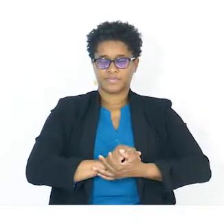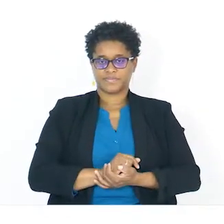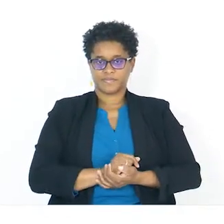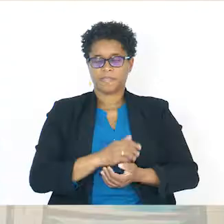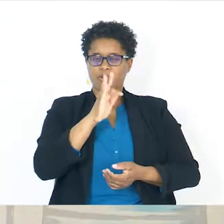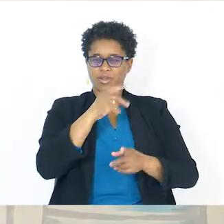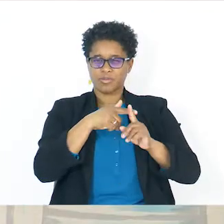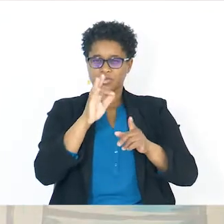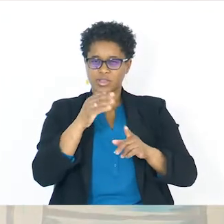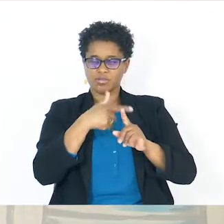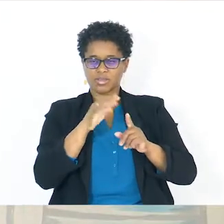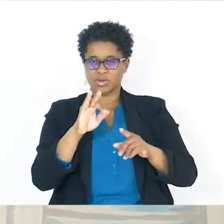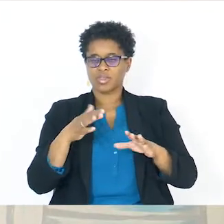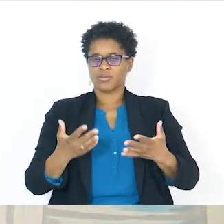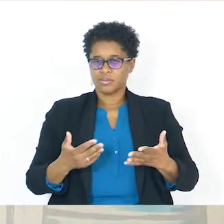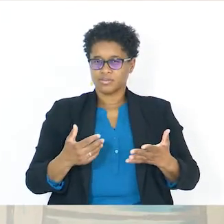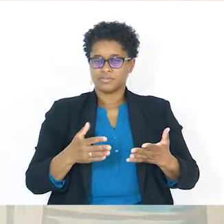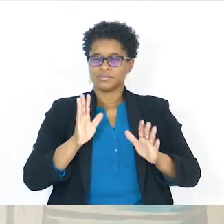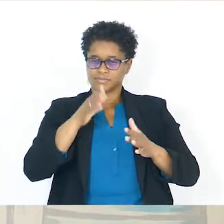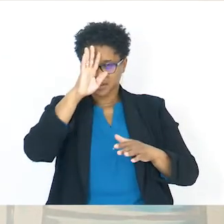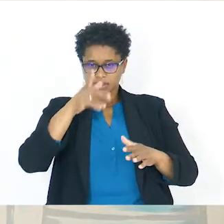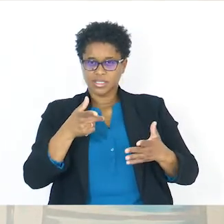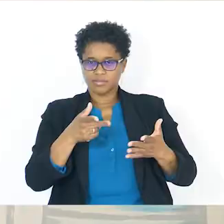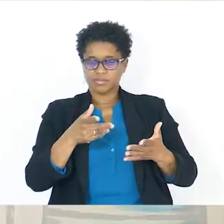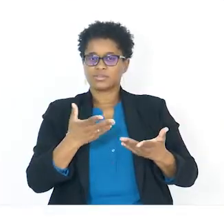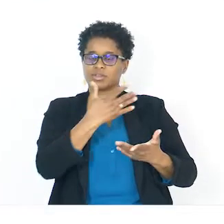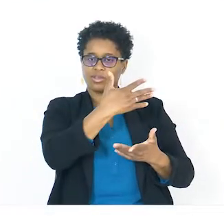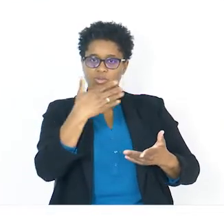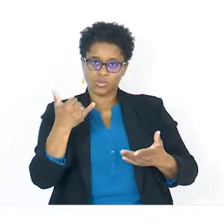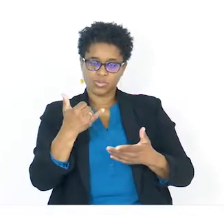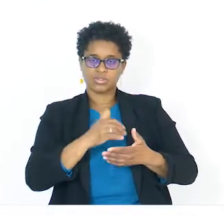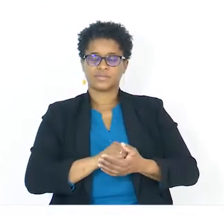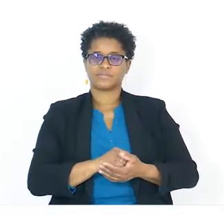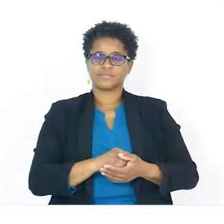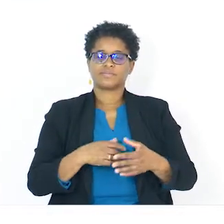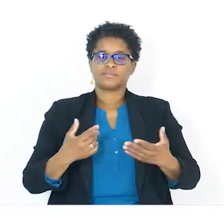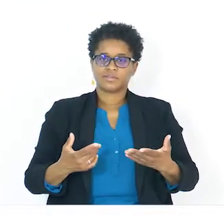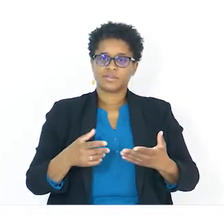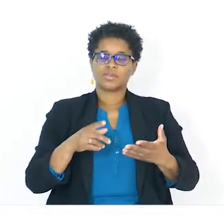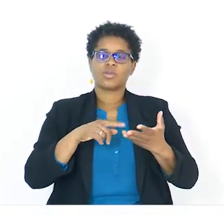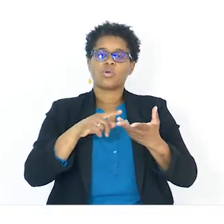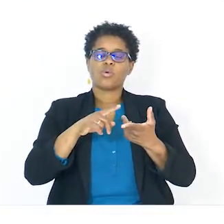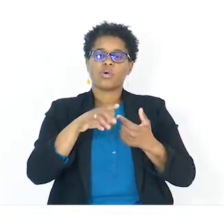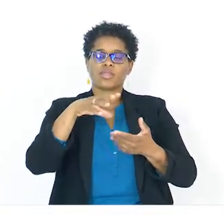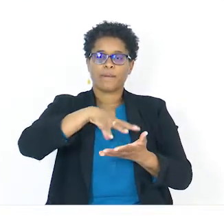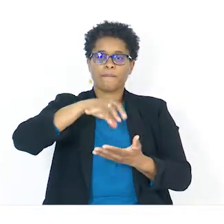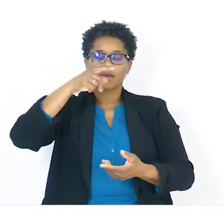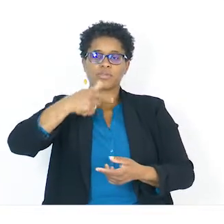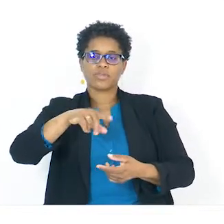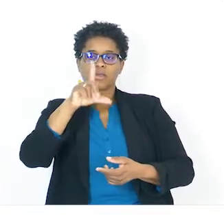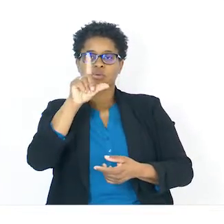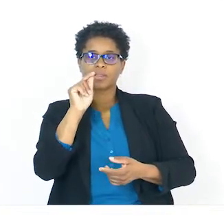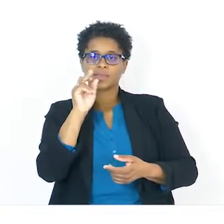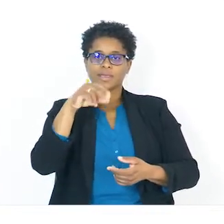são? 4 mais 4 mais 4. Já sabem. São 12. Então, quantas peras tem